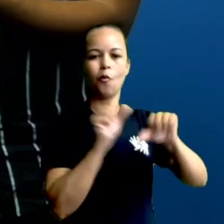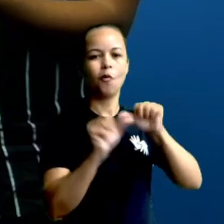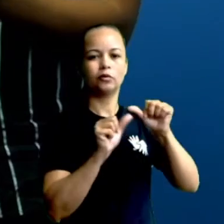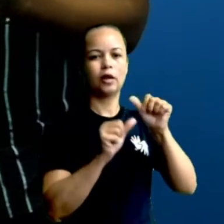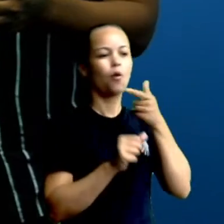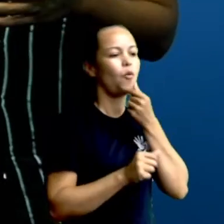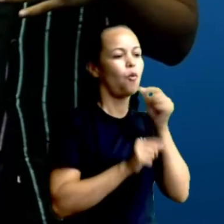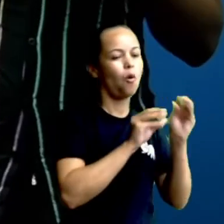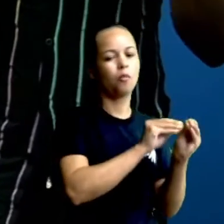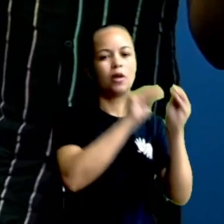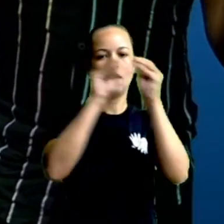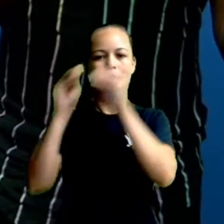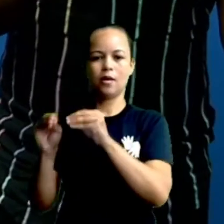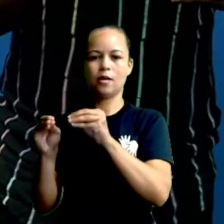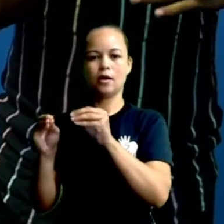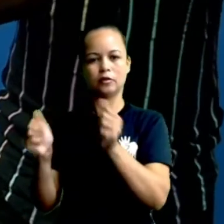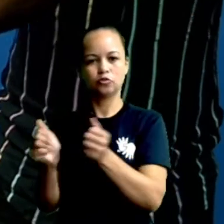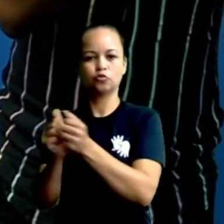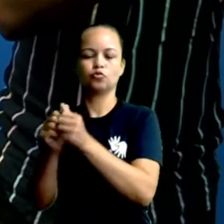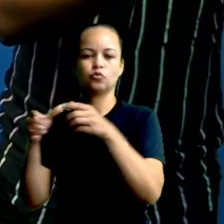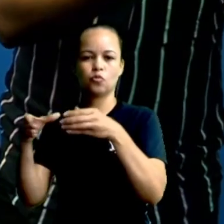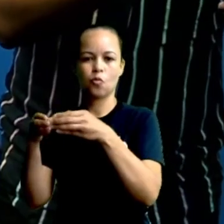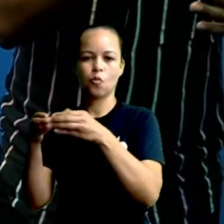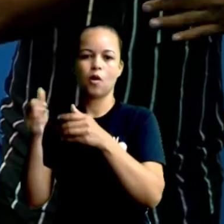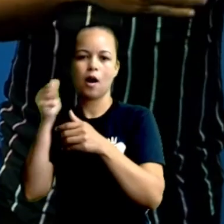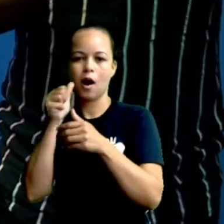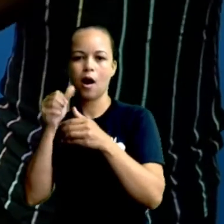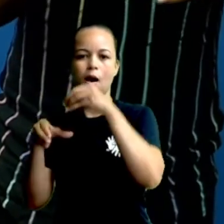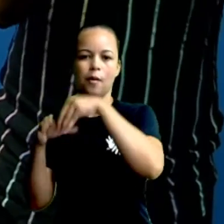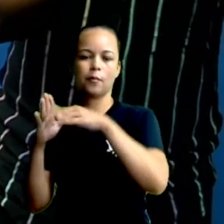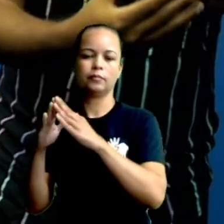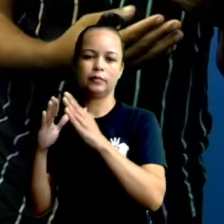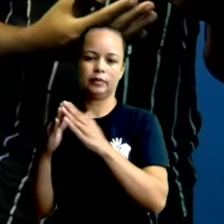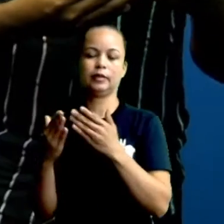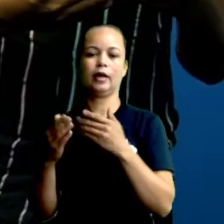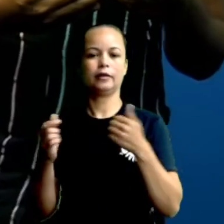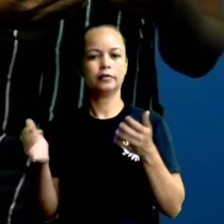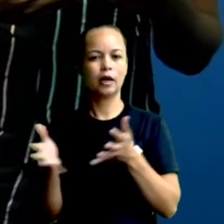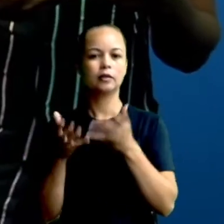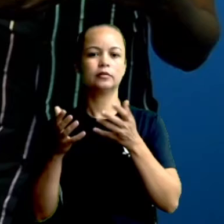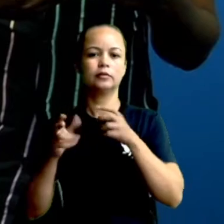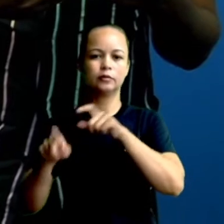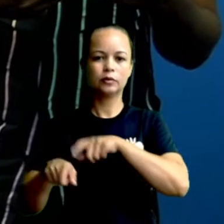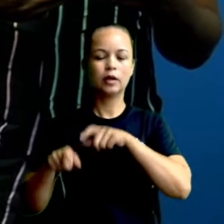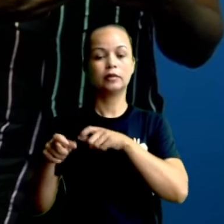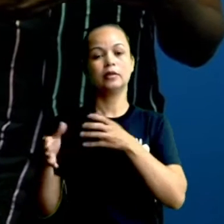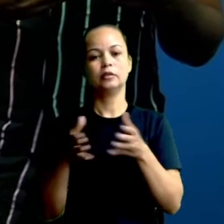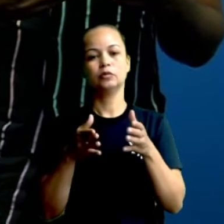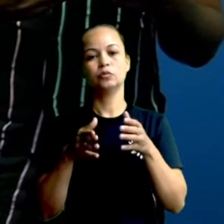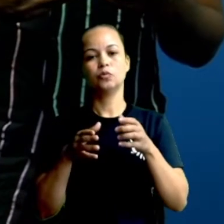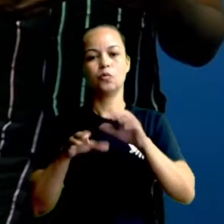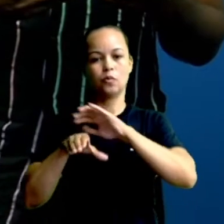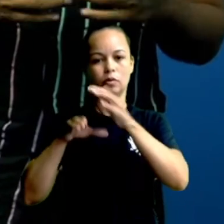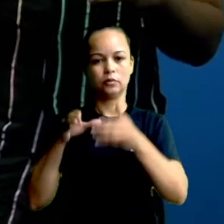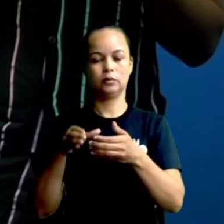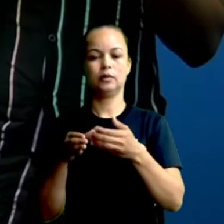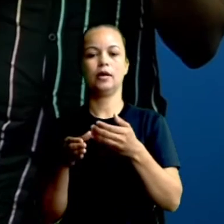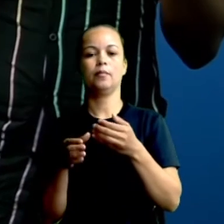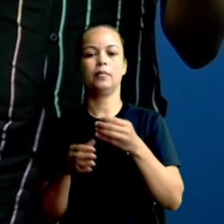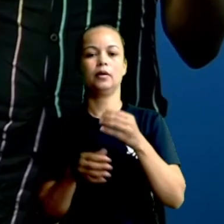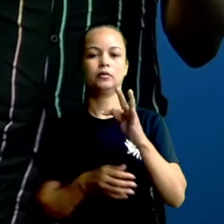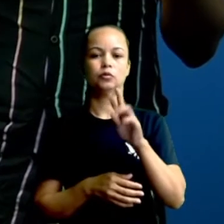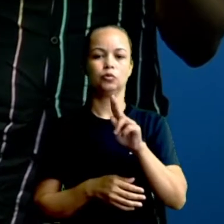mulher, tá? Porque quanto mais mulheres, mais produção agrícola tinha, mais prestígio eu tinha no aldeamento tupi.